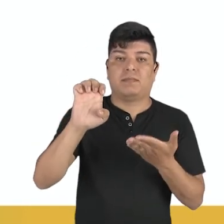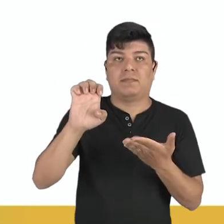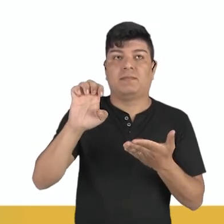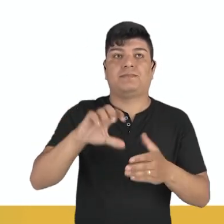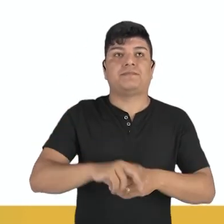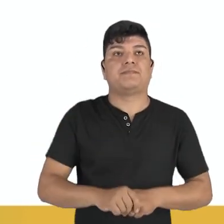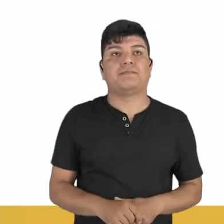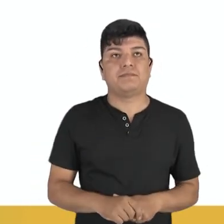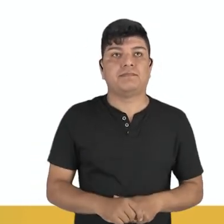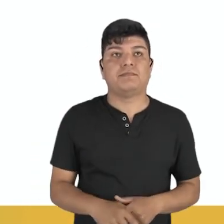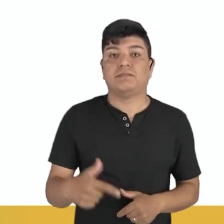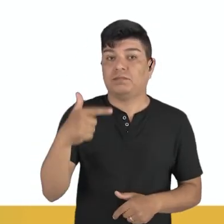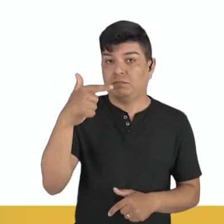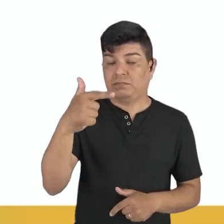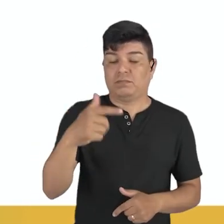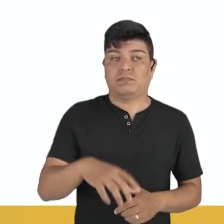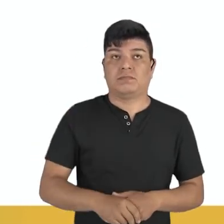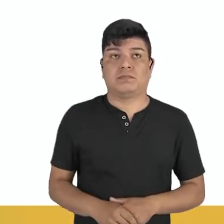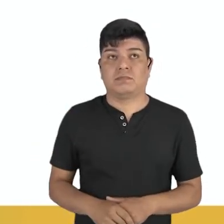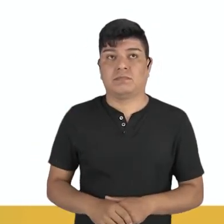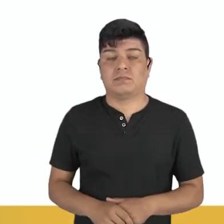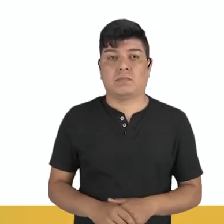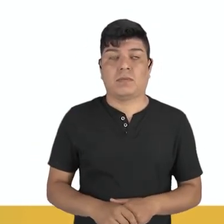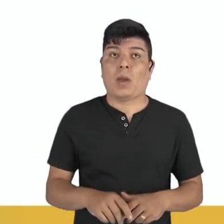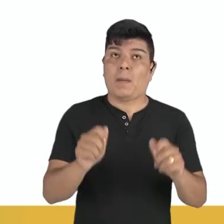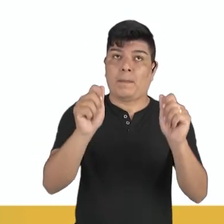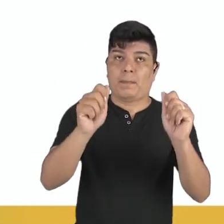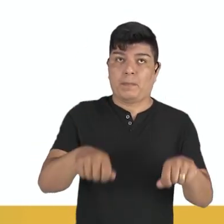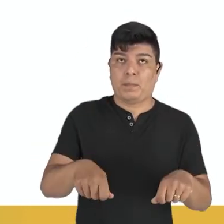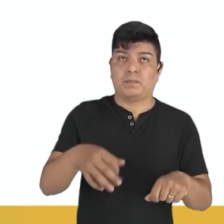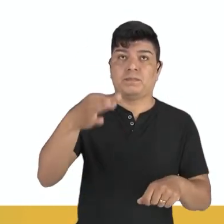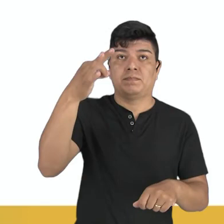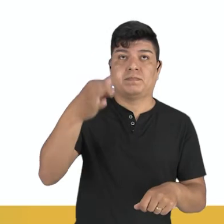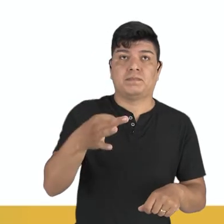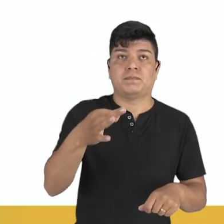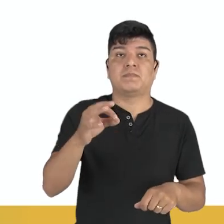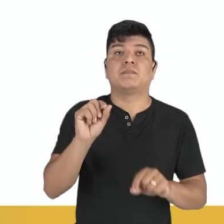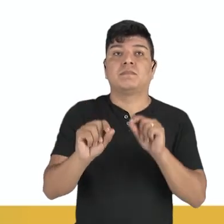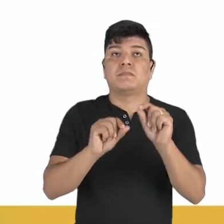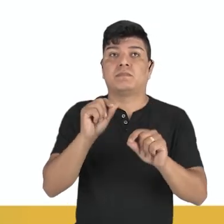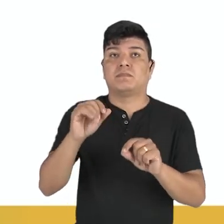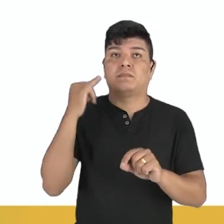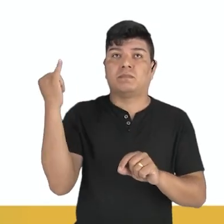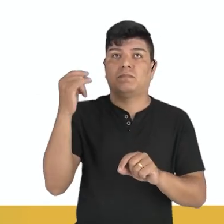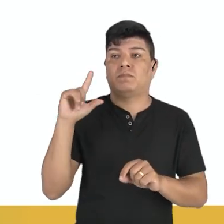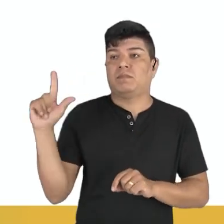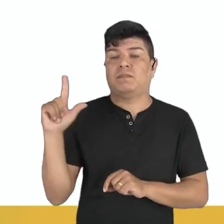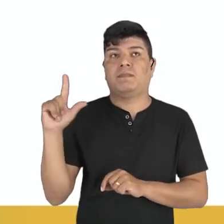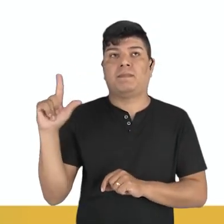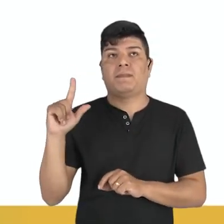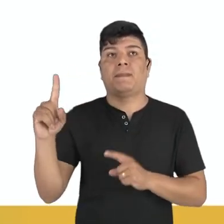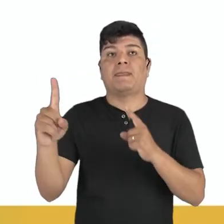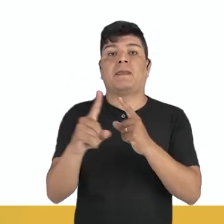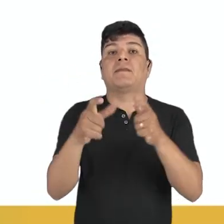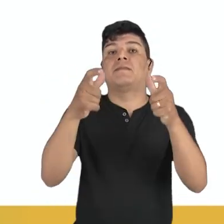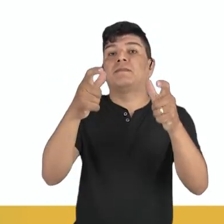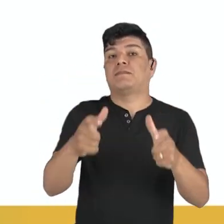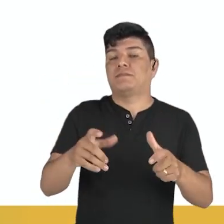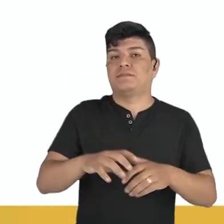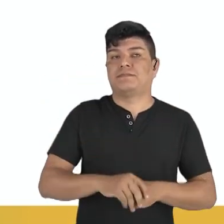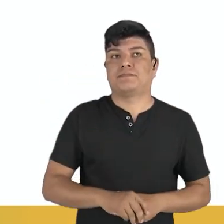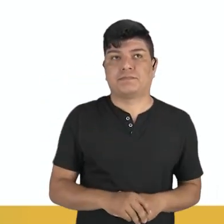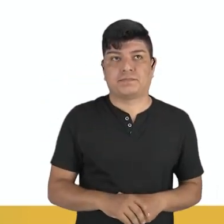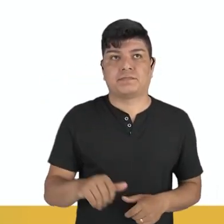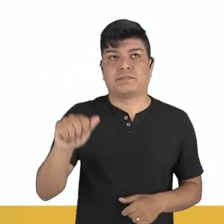é dois é possível afirmar que a essência da arte literária encontra-se na e